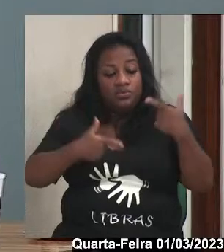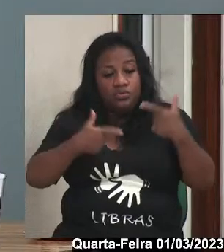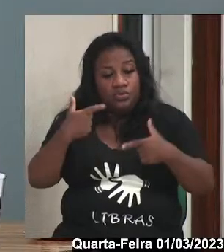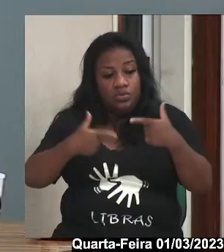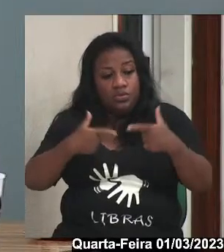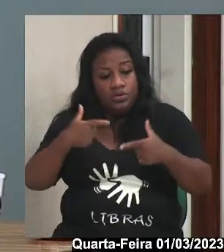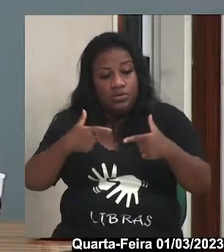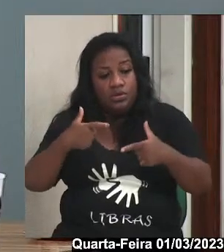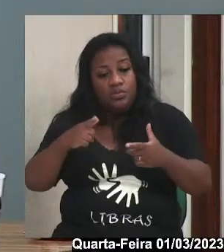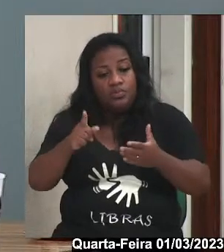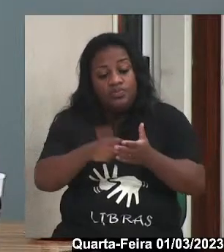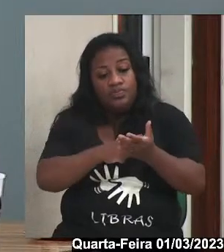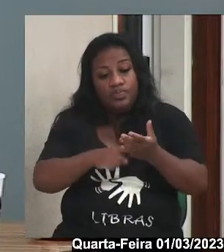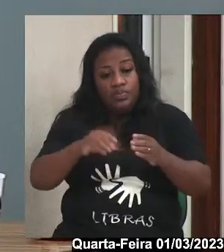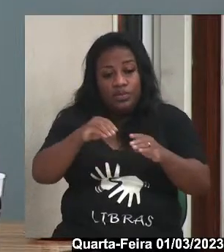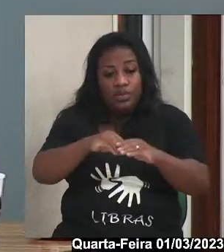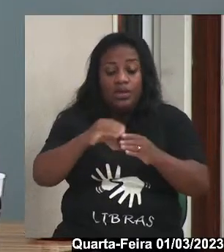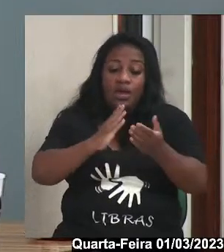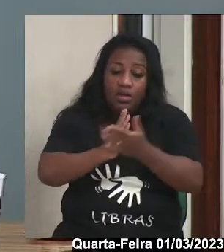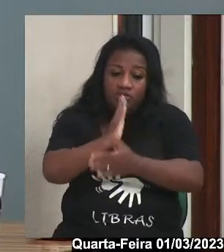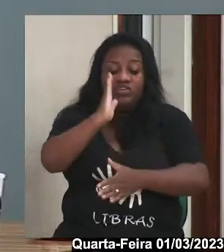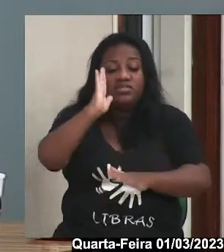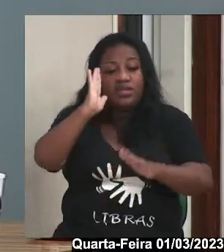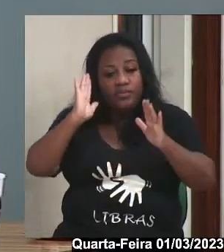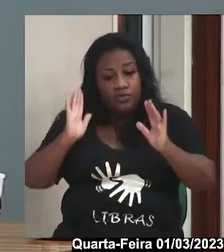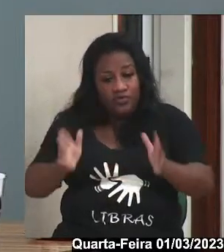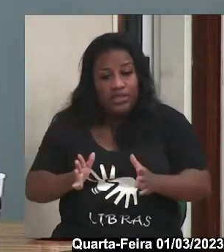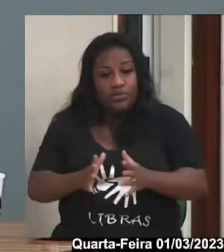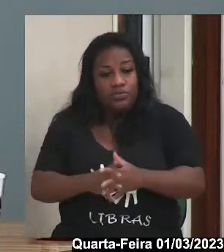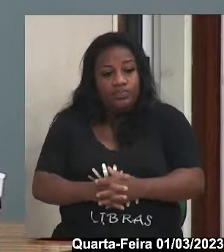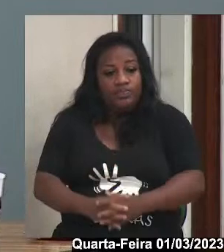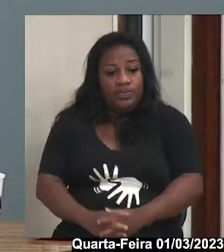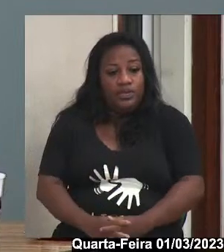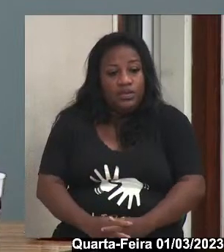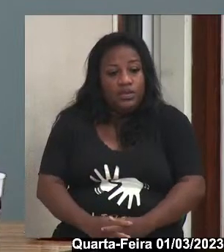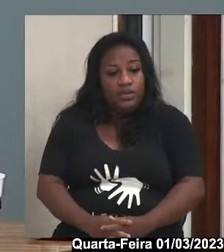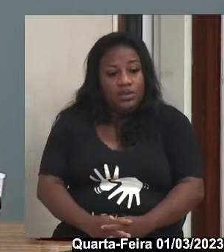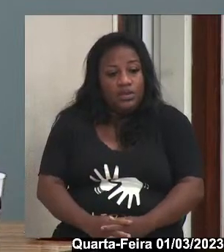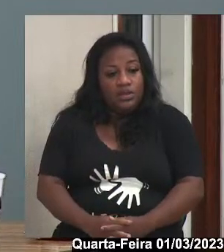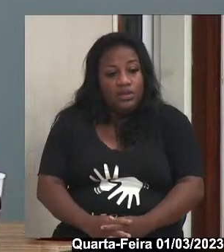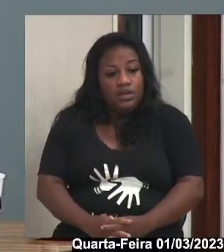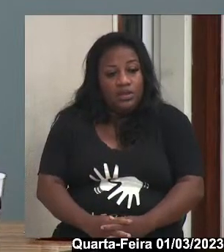Não havendo discussão, foi a votação. O projeto está aprovado.